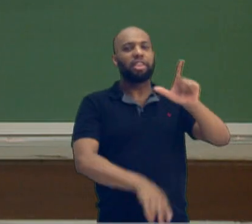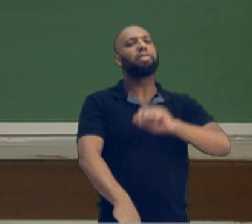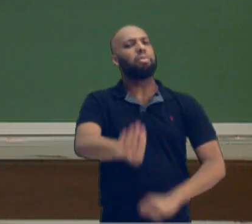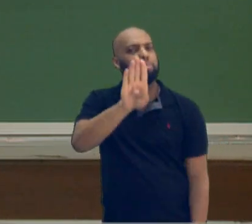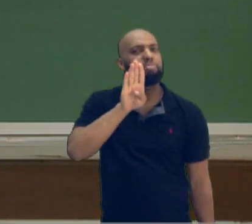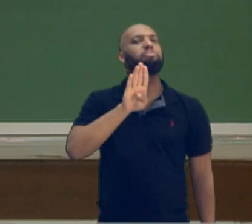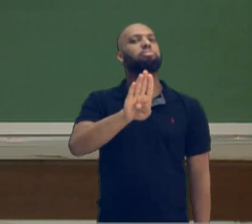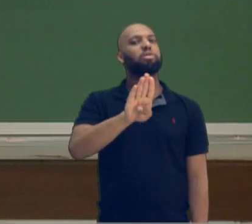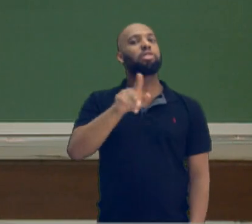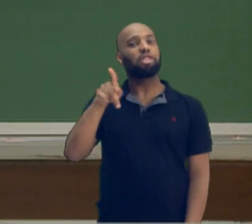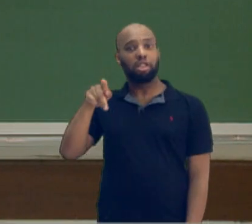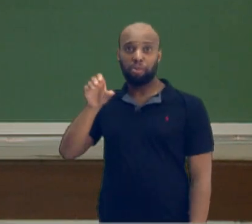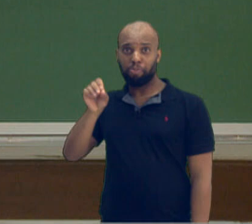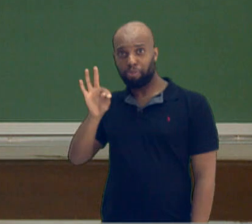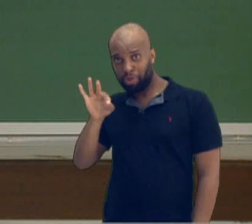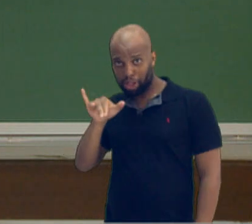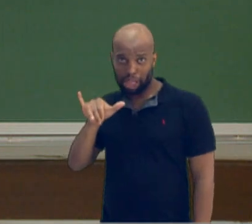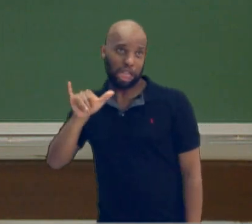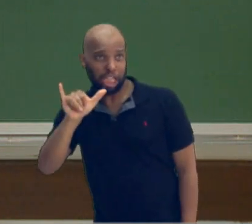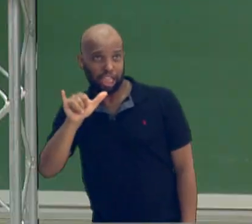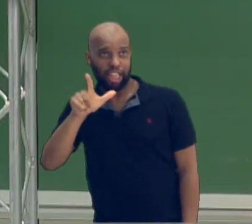Poti Lazarotto,